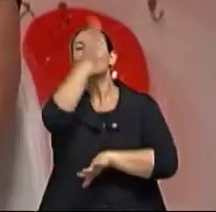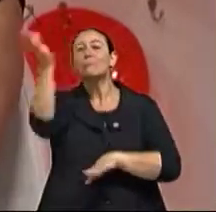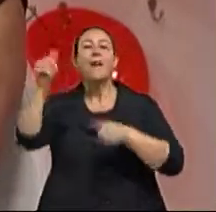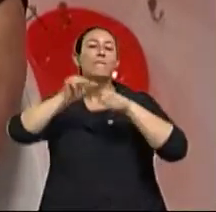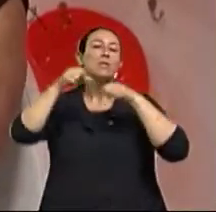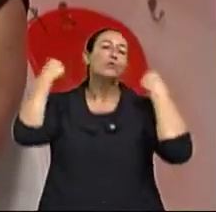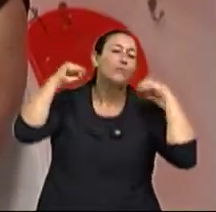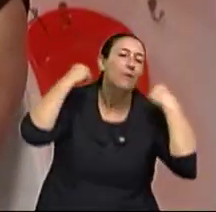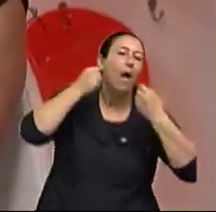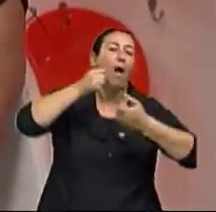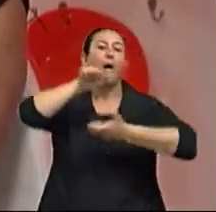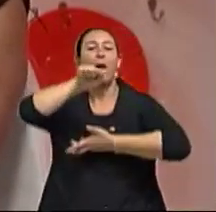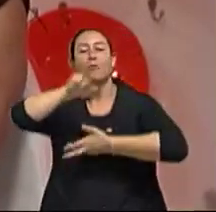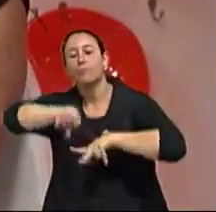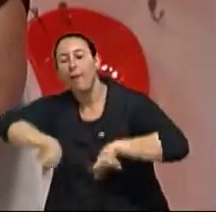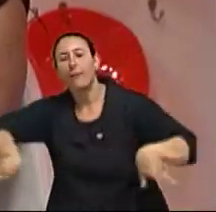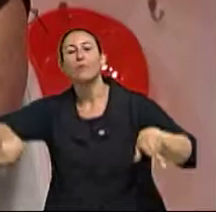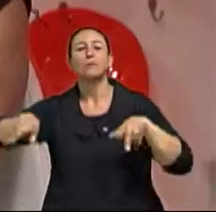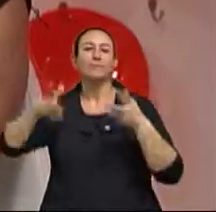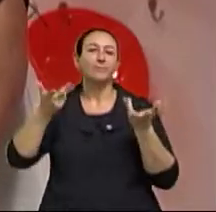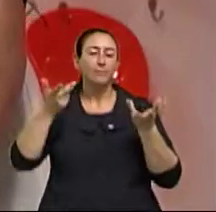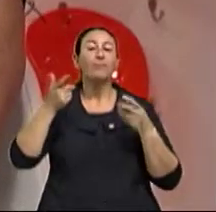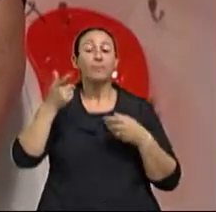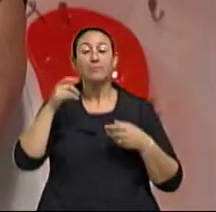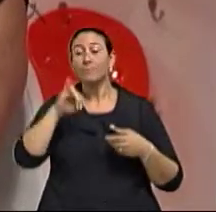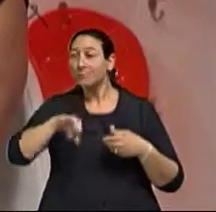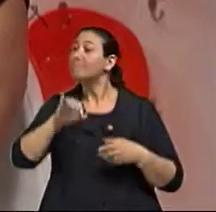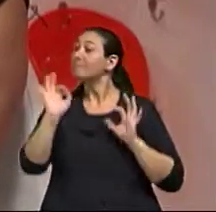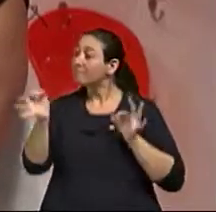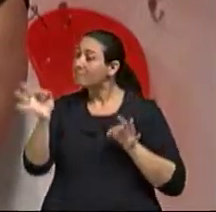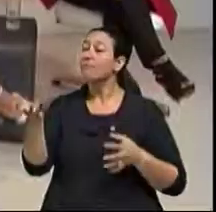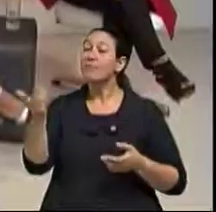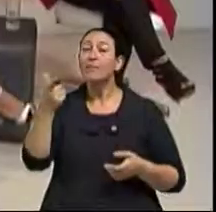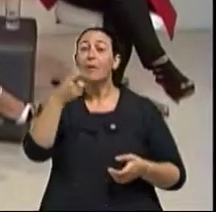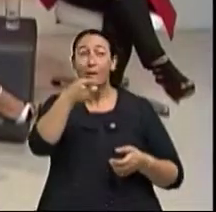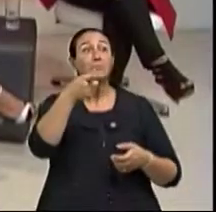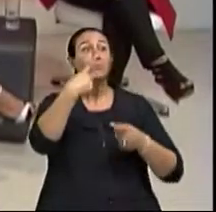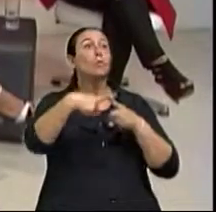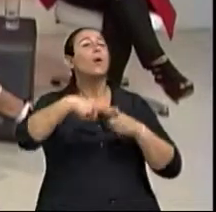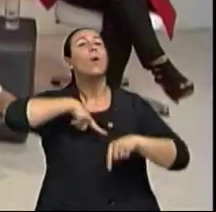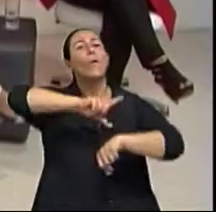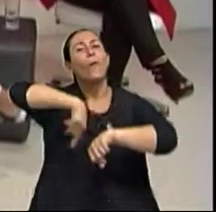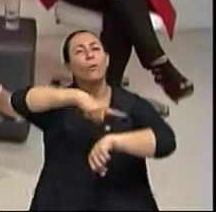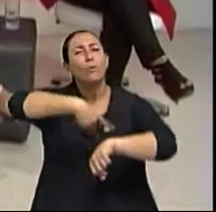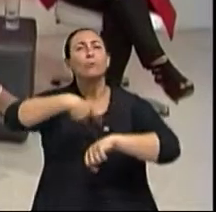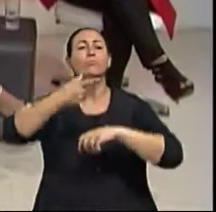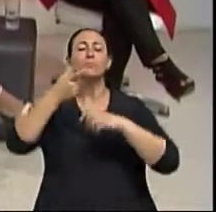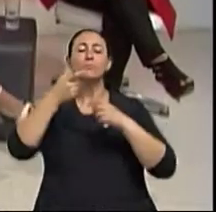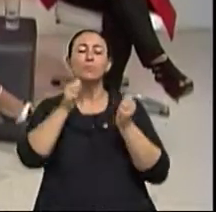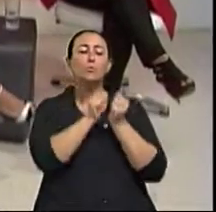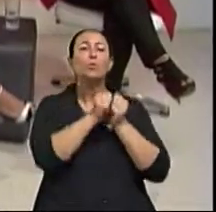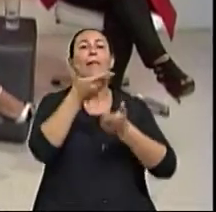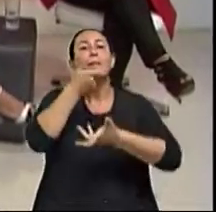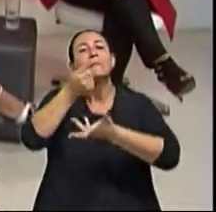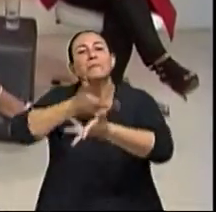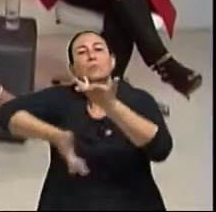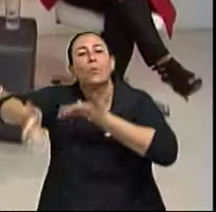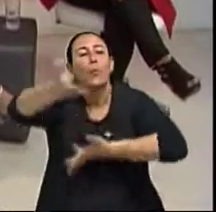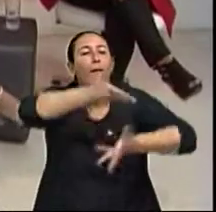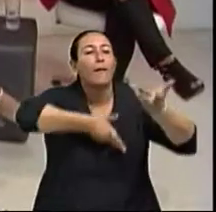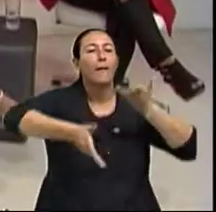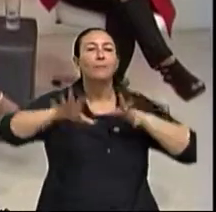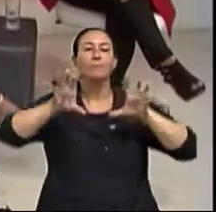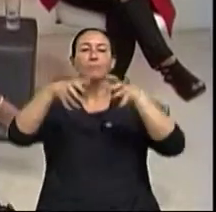aliviar a própria família, né, nessa sobrecarga. E ele ter horas de fazer outra atividade. E a pessoa ter horas de interação com outras pessoas, de